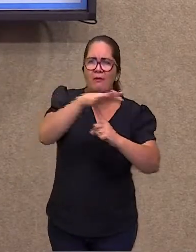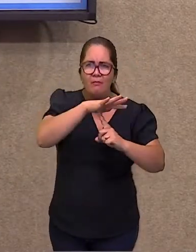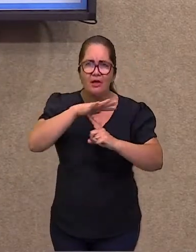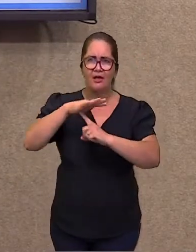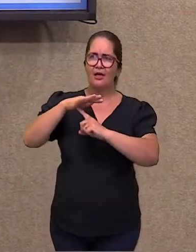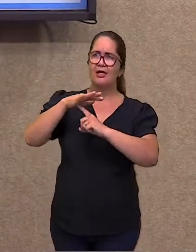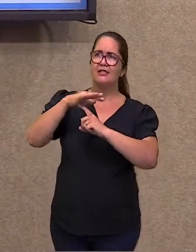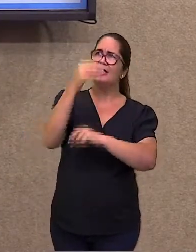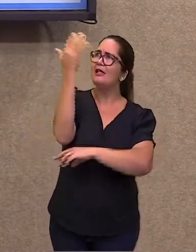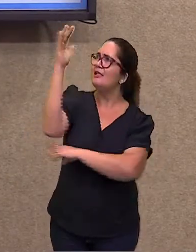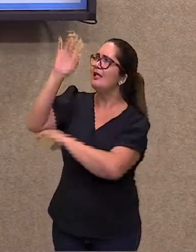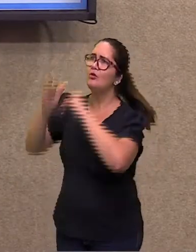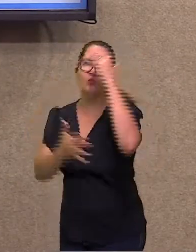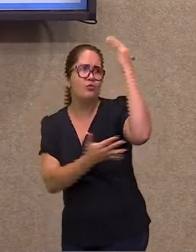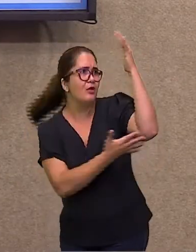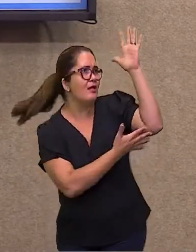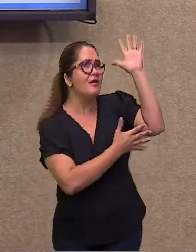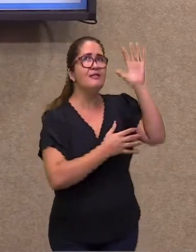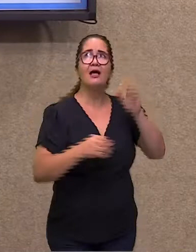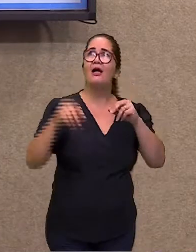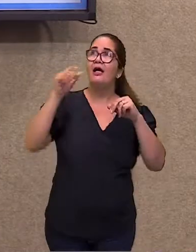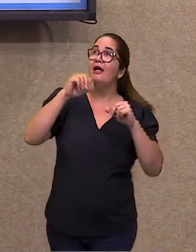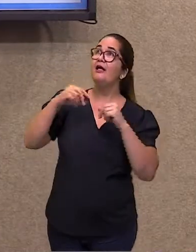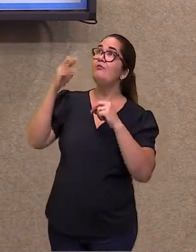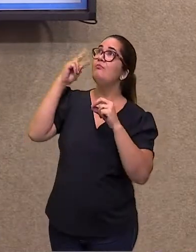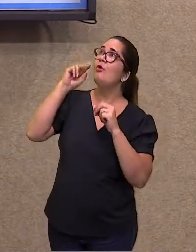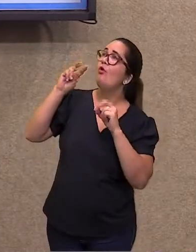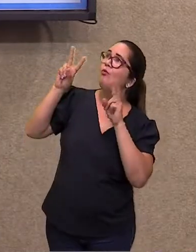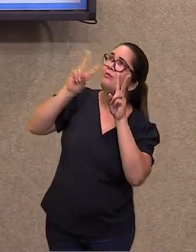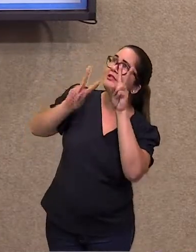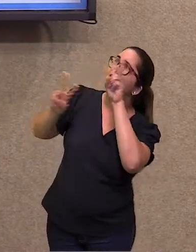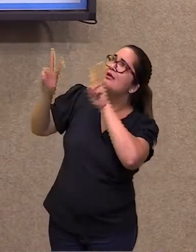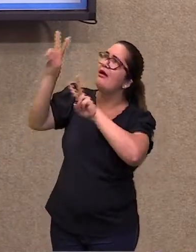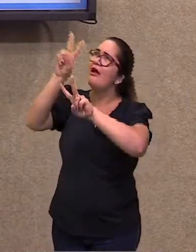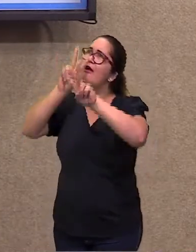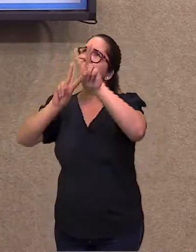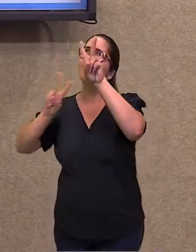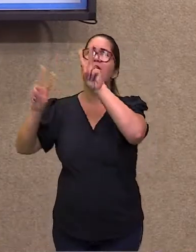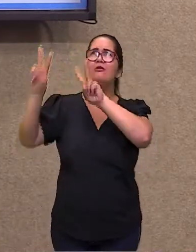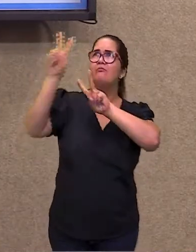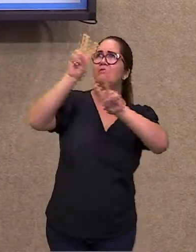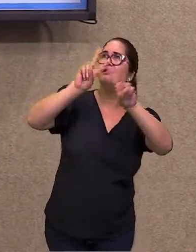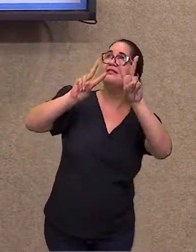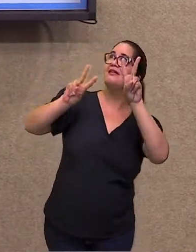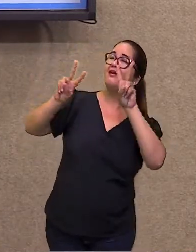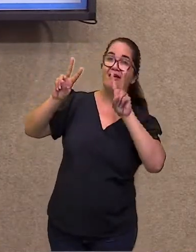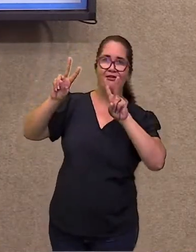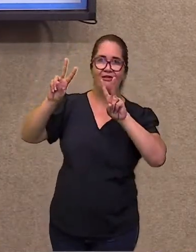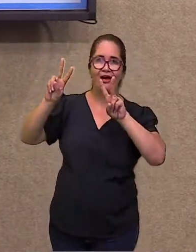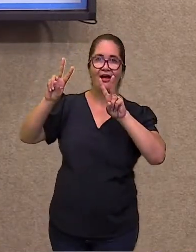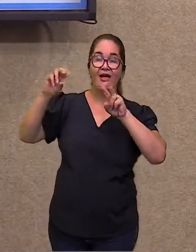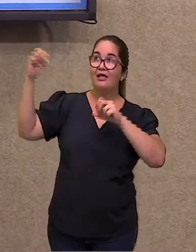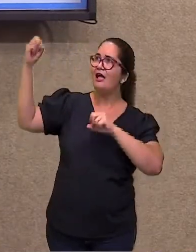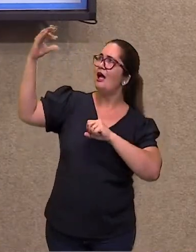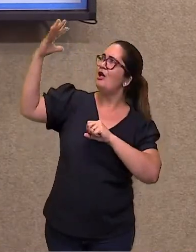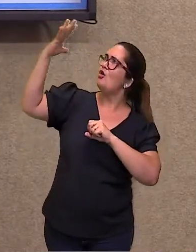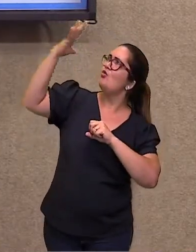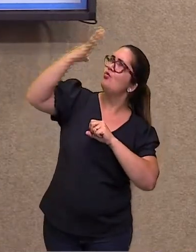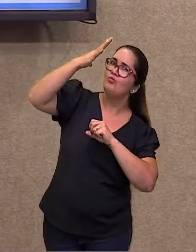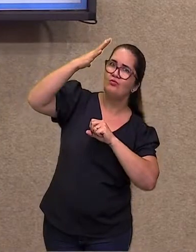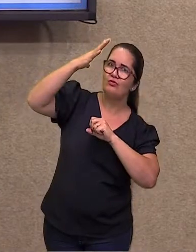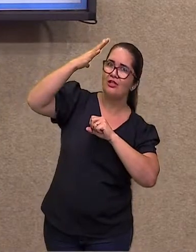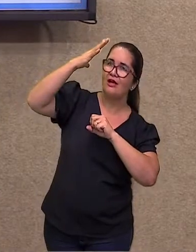que acontecer de uma forma que aproveitasse a luz solar. De acordo com aquela luz solar, ele também